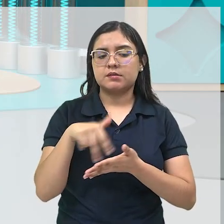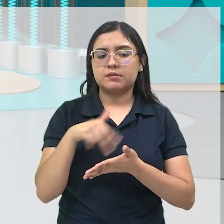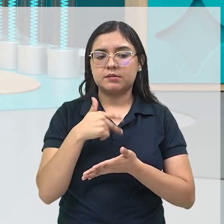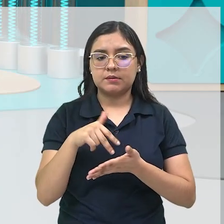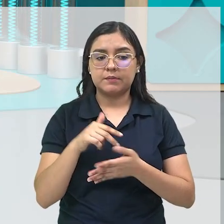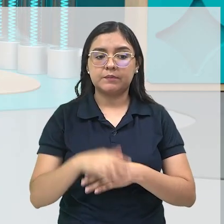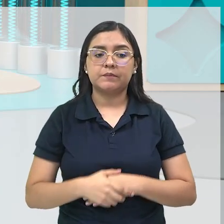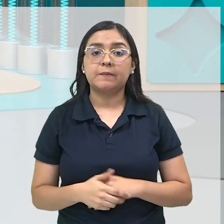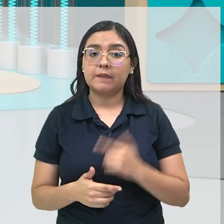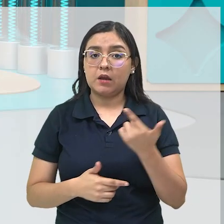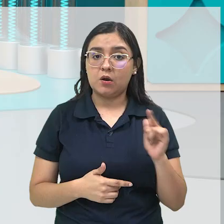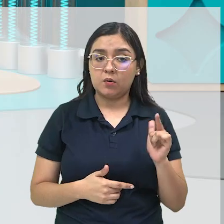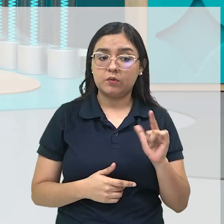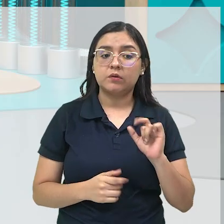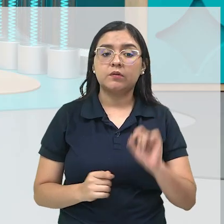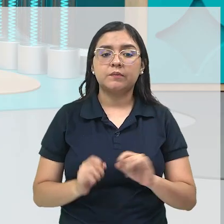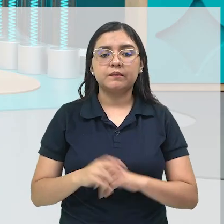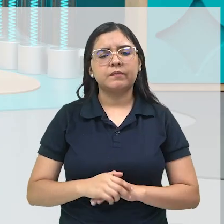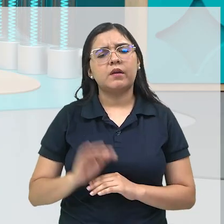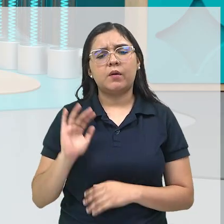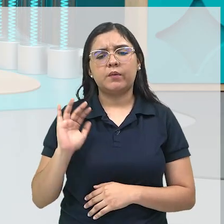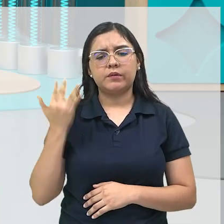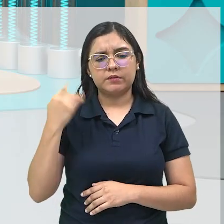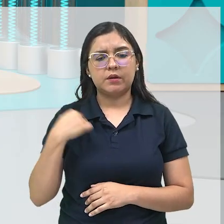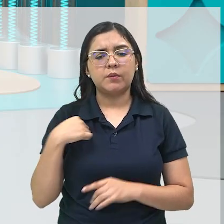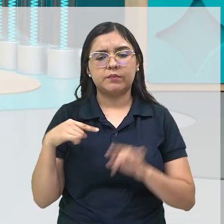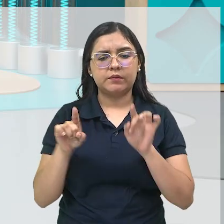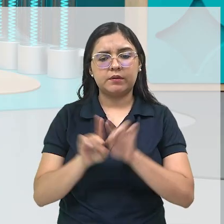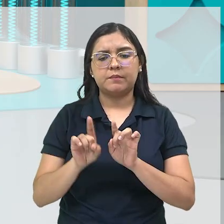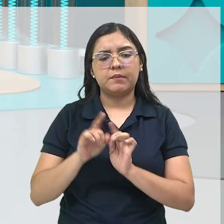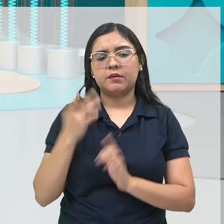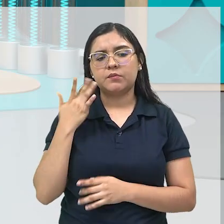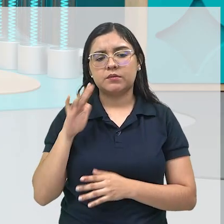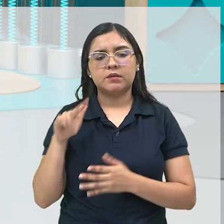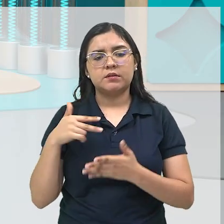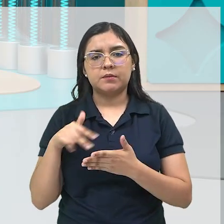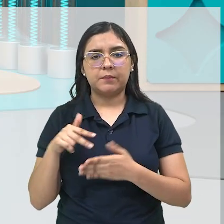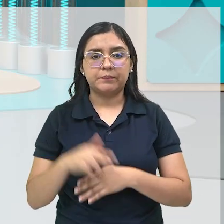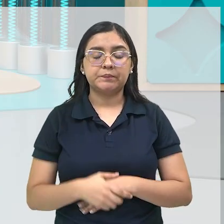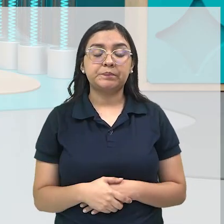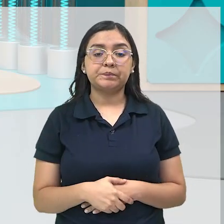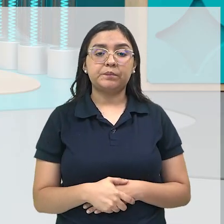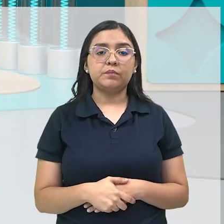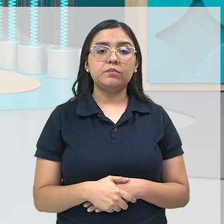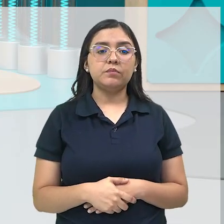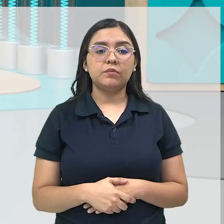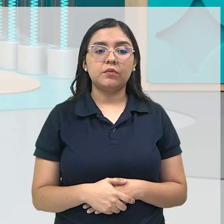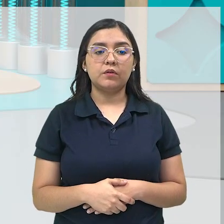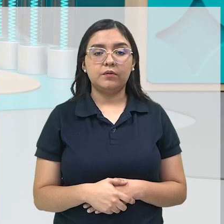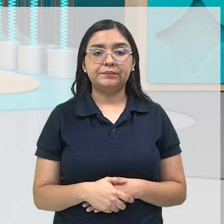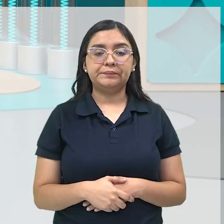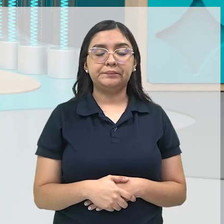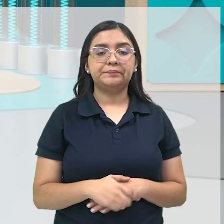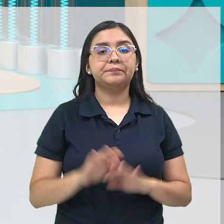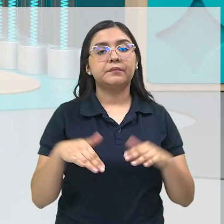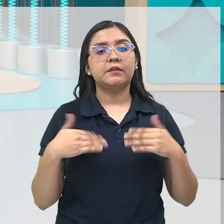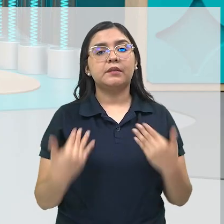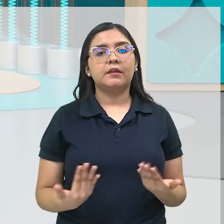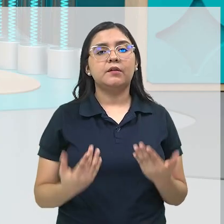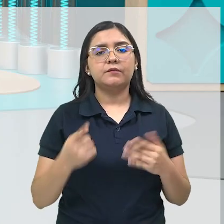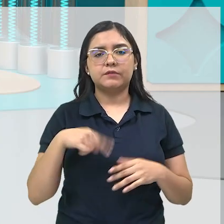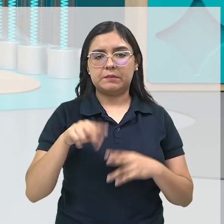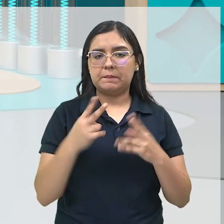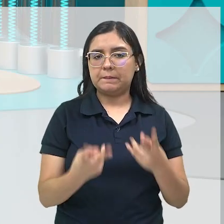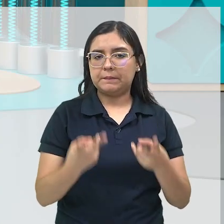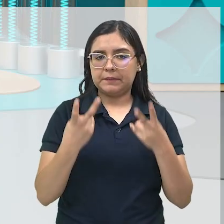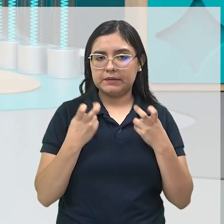E a colher: "Isso acontece, eu também não sei dançar muito bem." Então, você